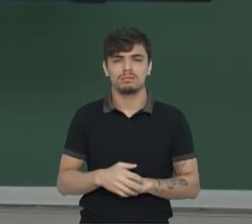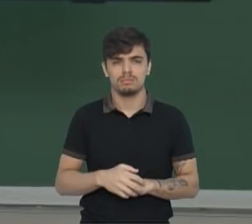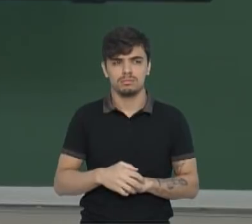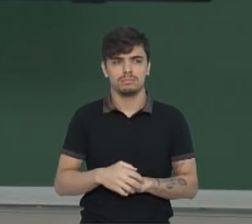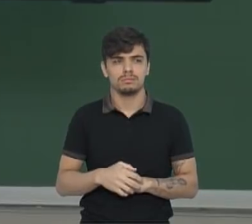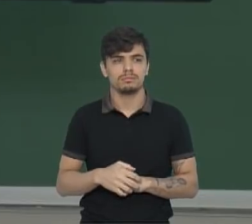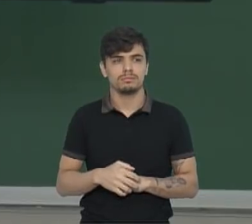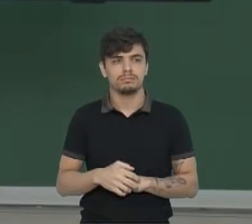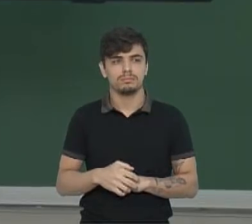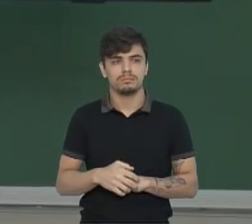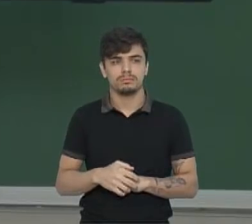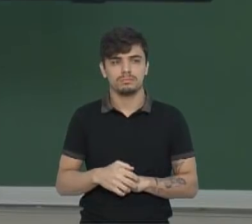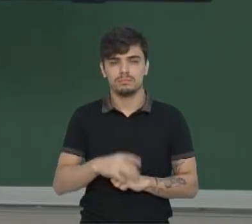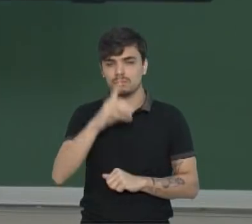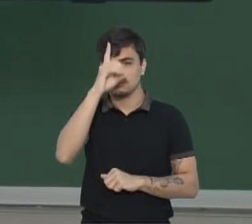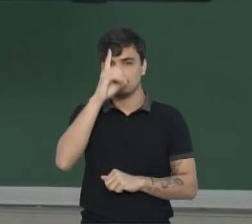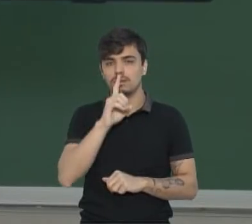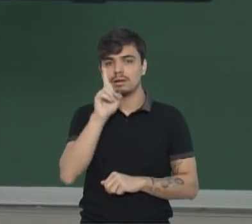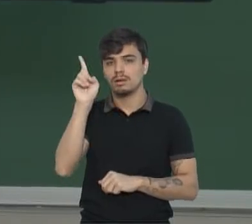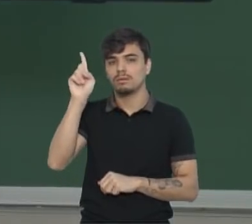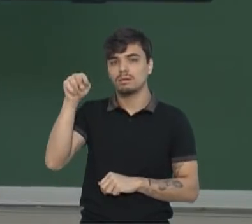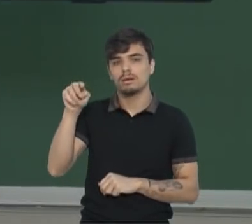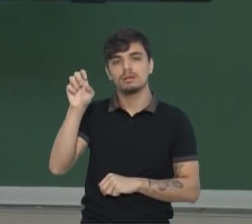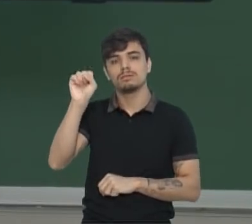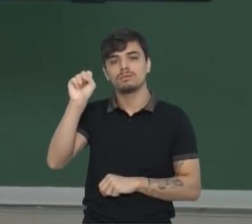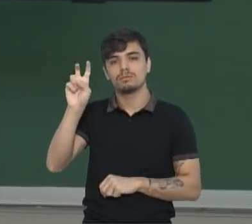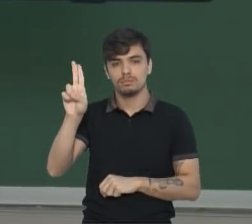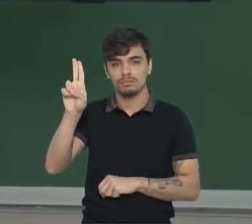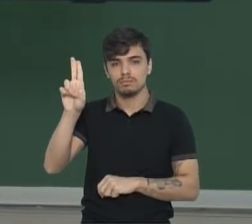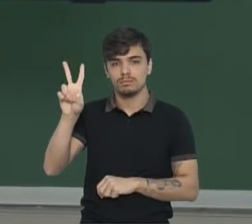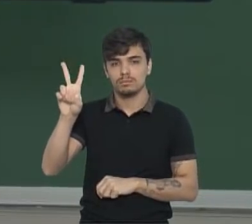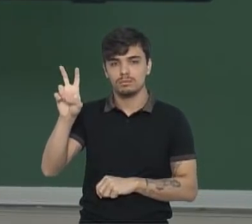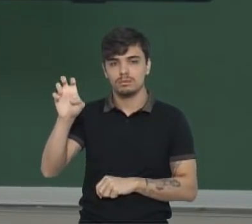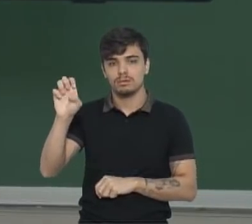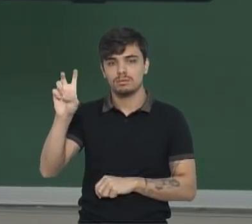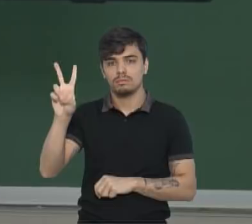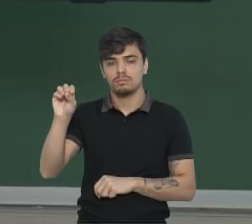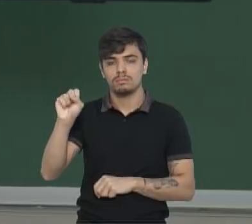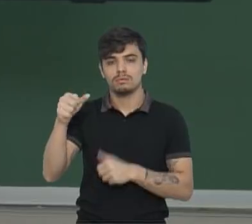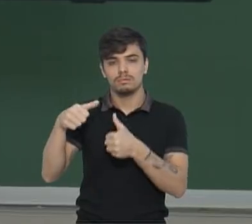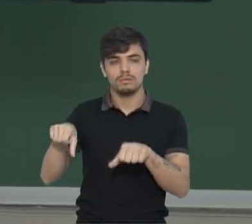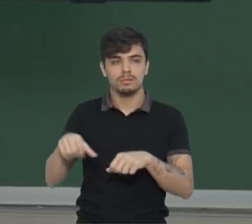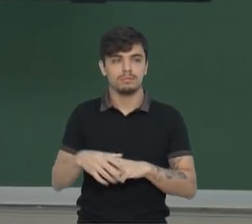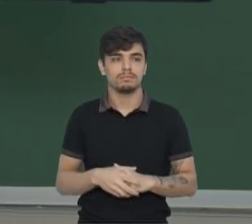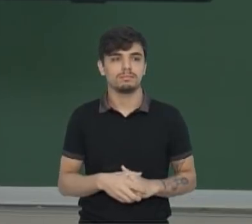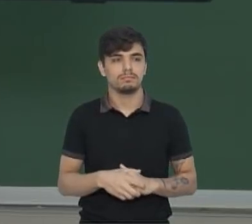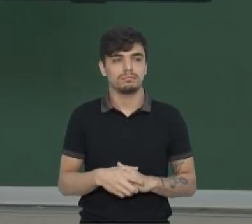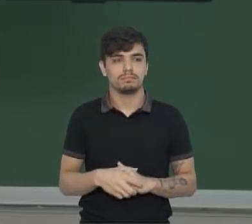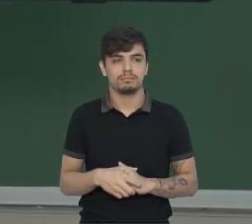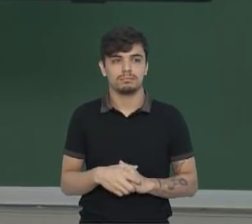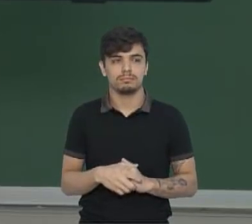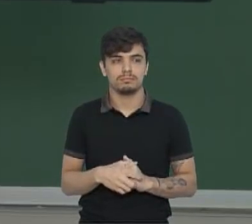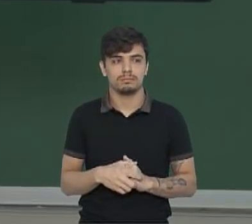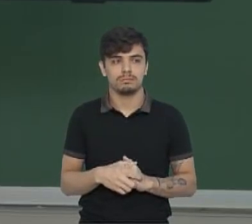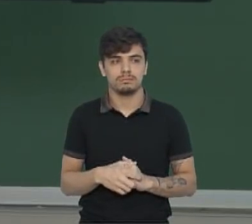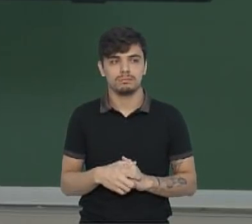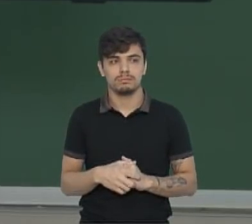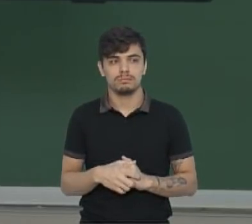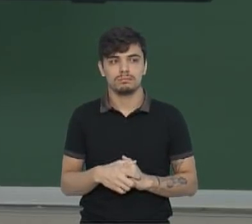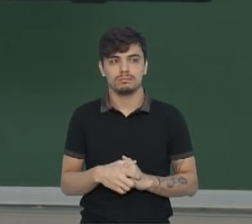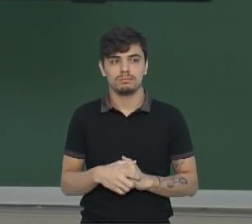aqui, ó. Então aqui é onde os suevos vão se fixar. Aqui são os alanos, né?